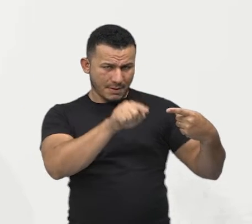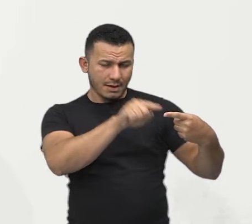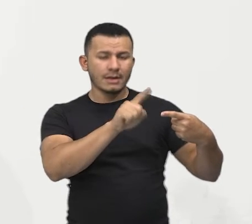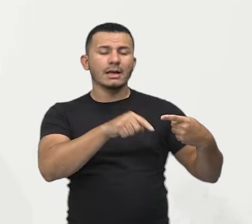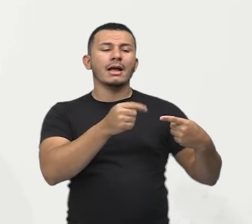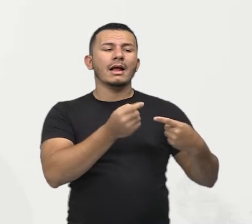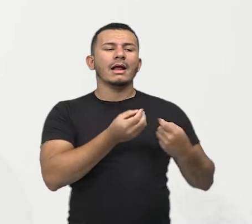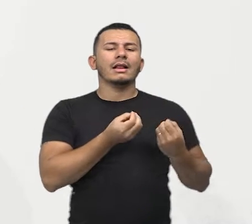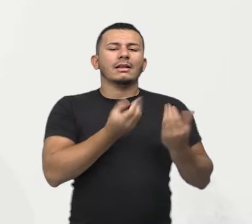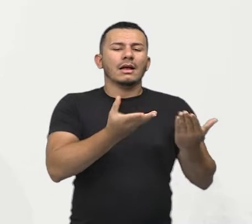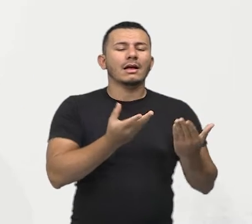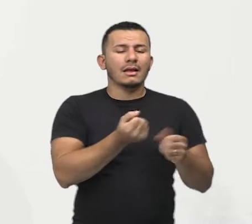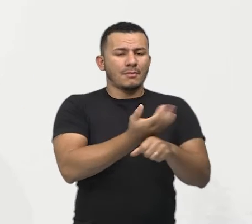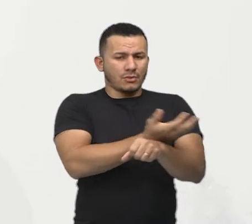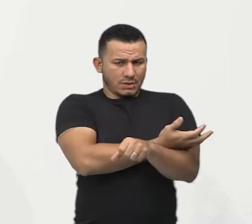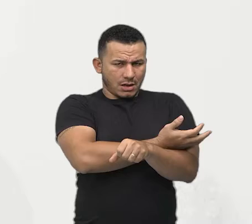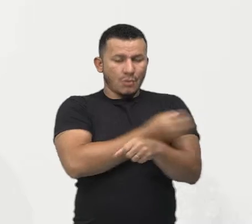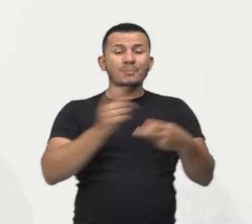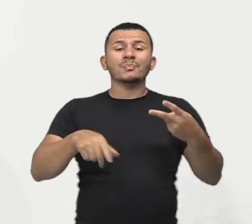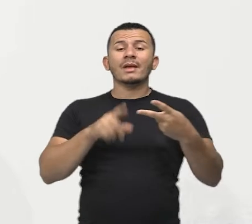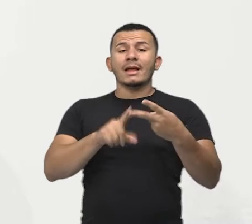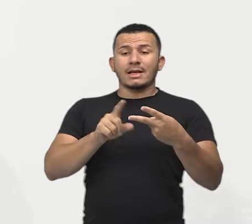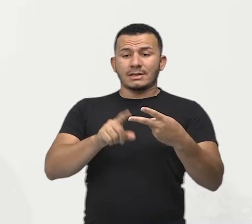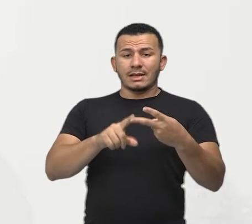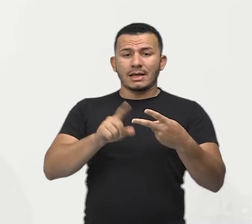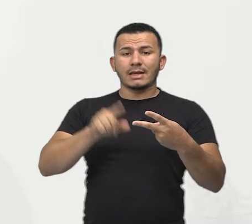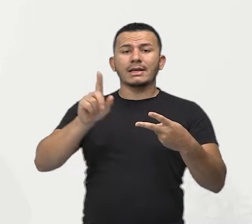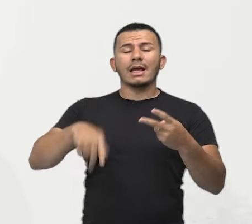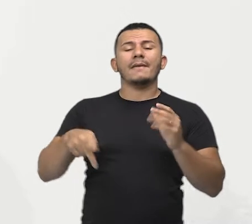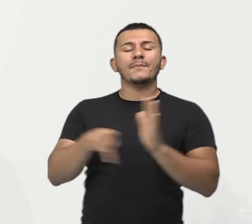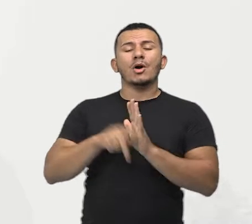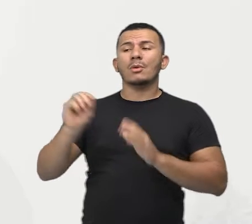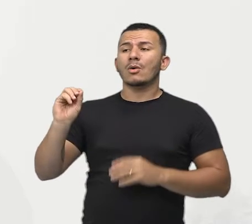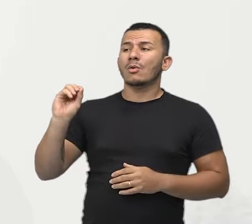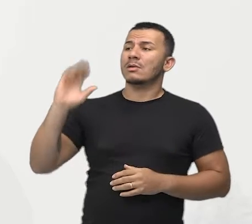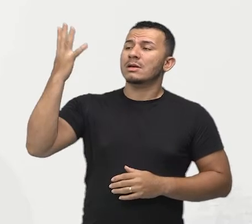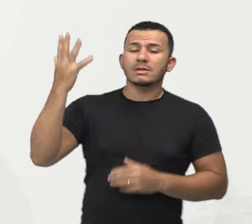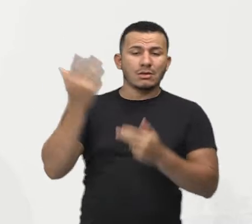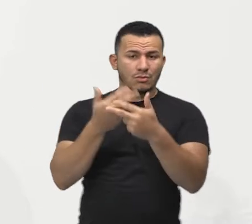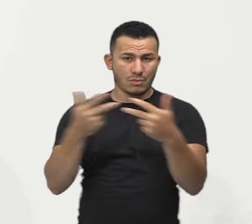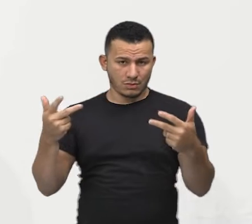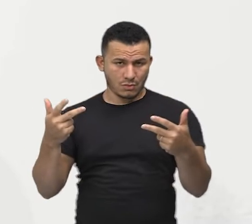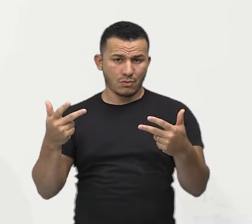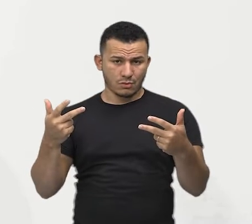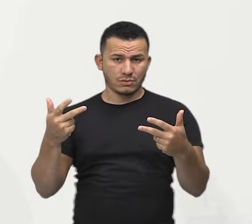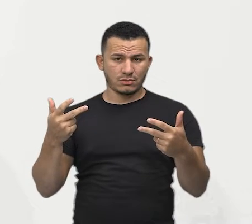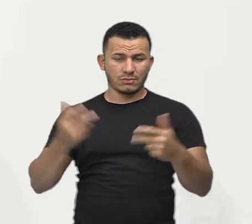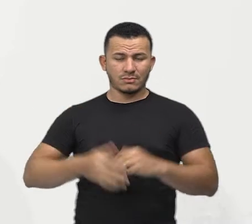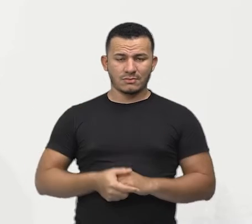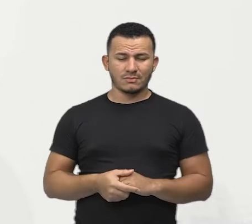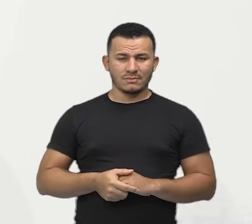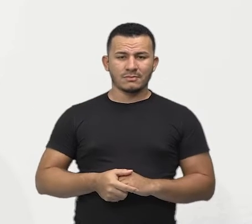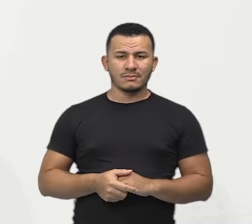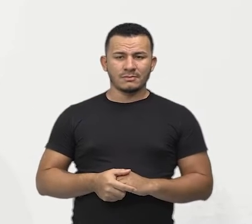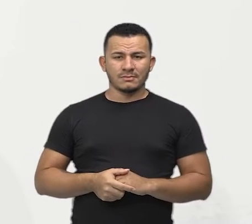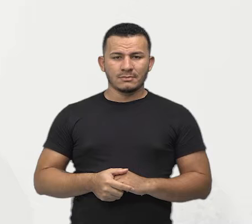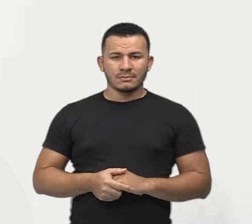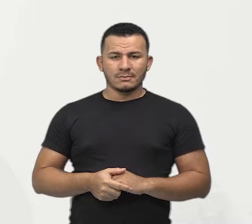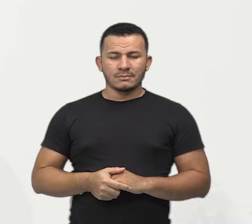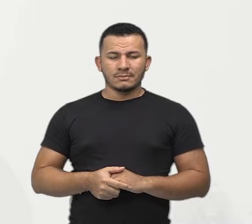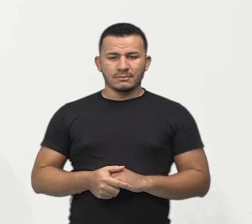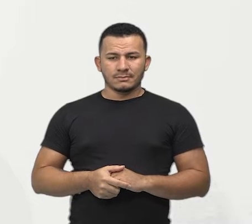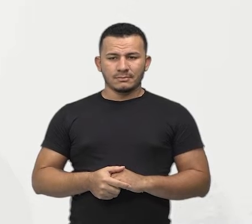quer evidenciar um fato, contestar, ou seja, constatação de um fato pelo emissor,